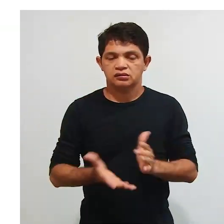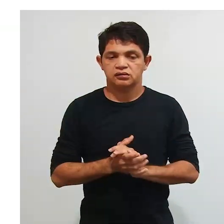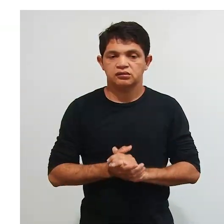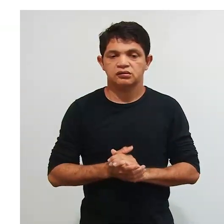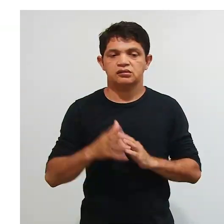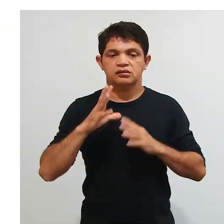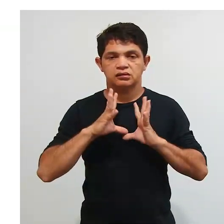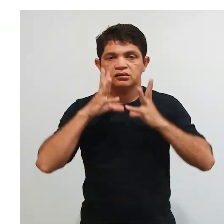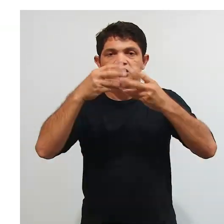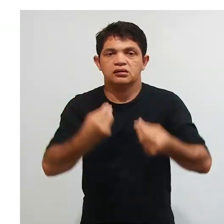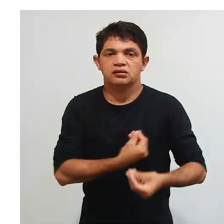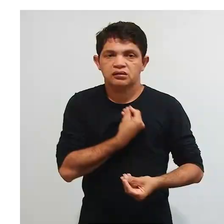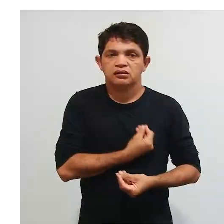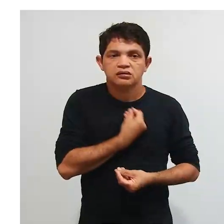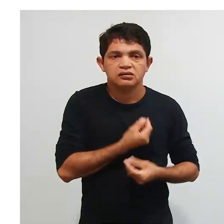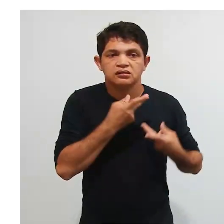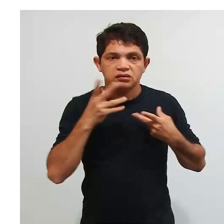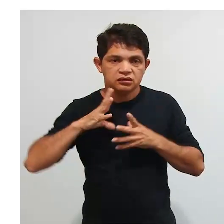universo